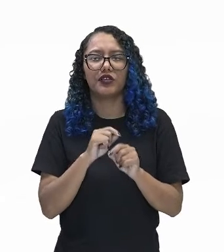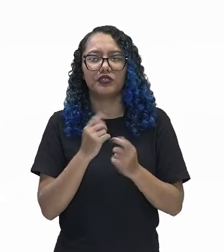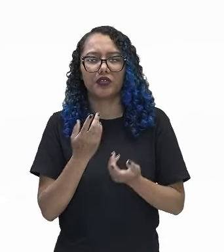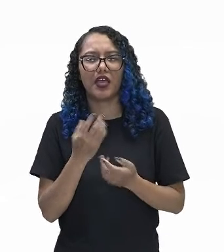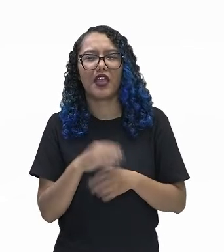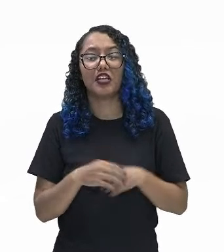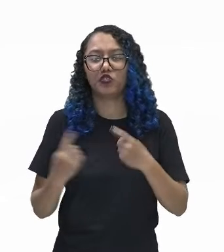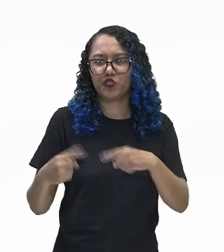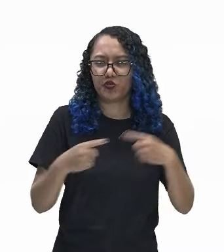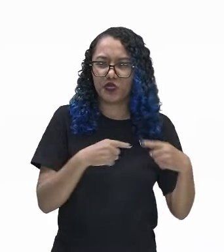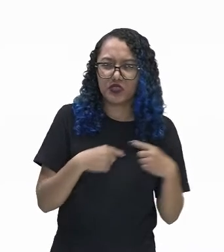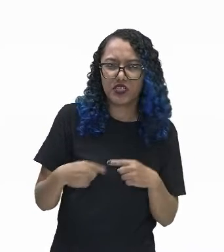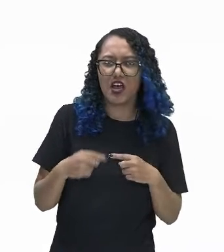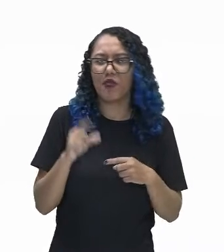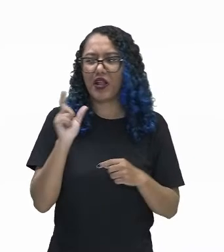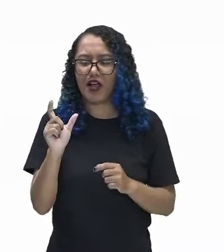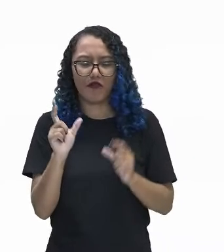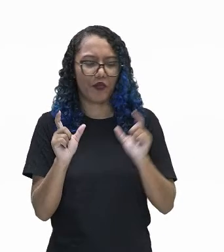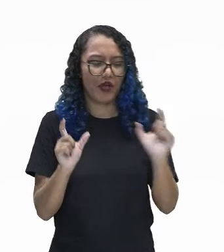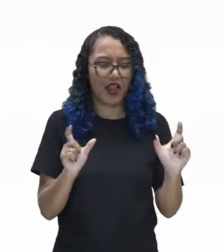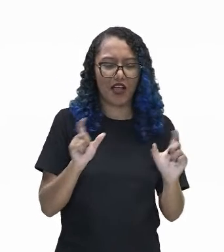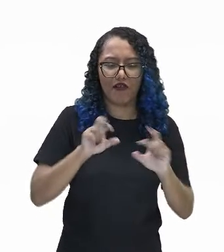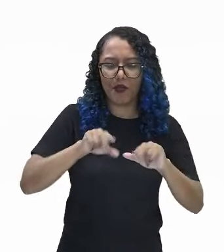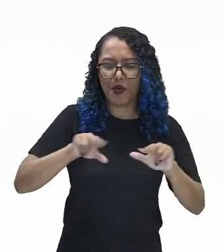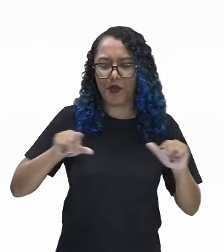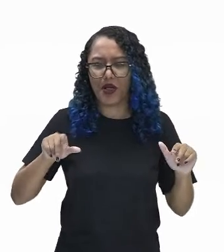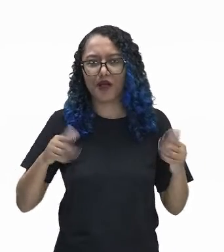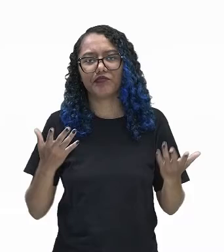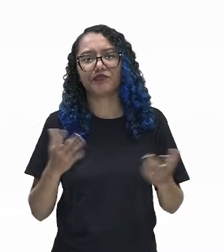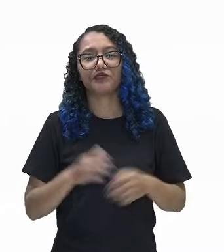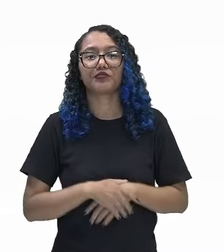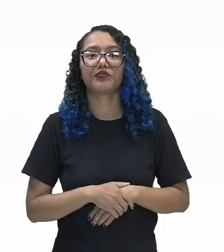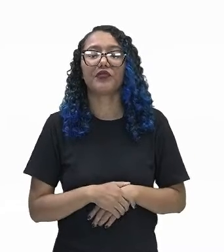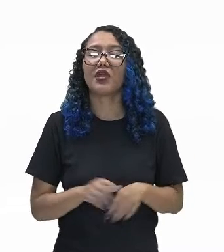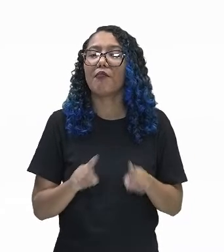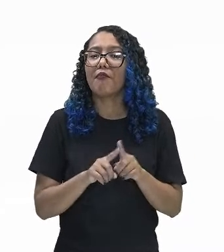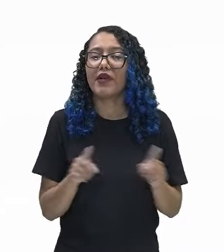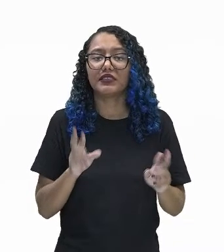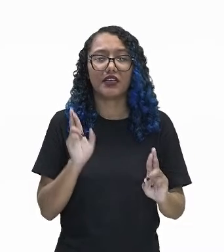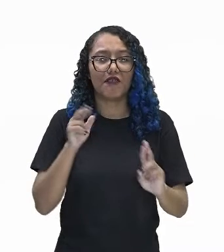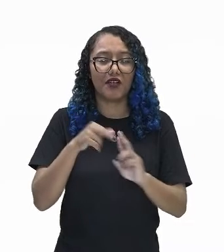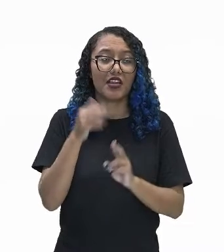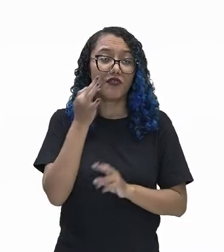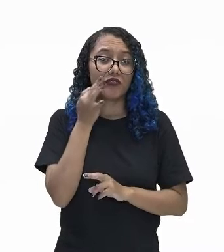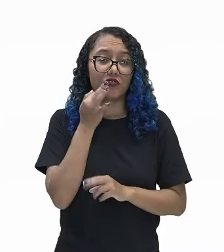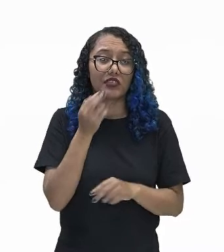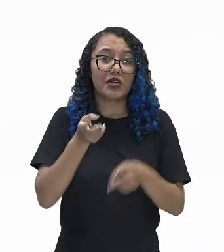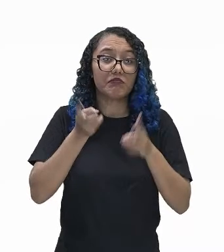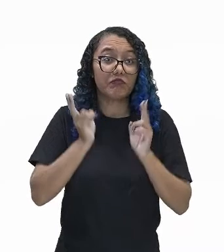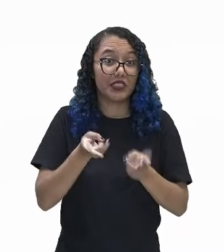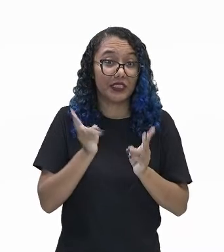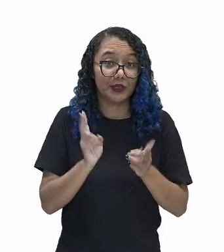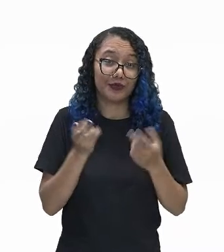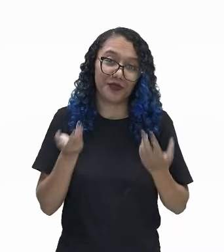é tangerina, né? Todo mundo estava falando que é um nome. Sendo que é a mesma fruta, certo?